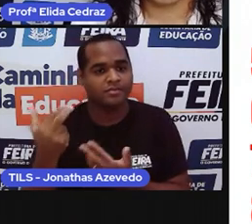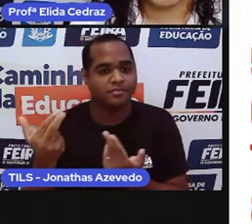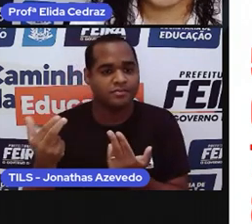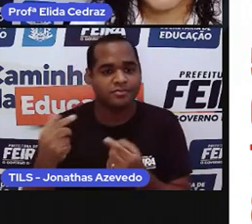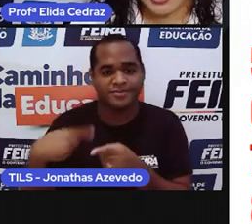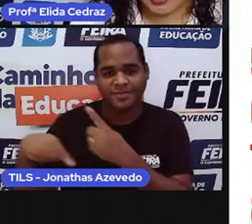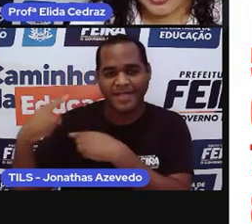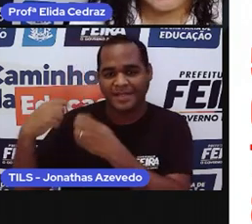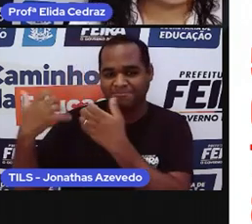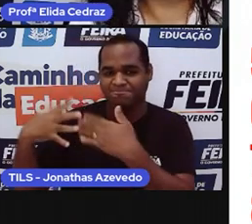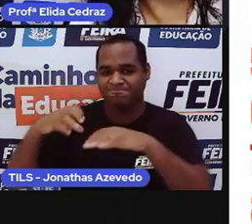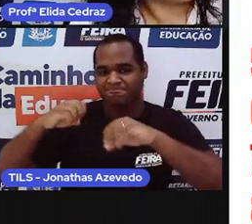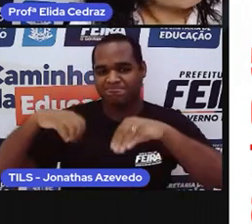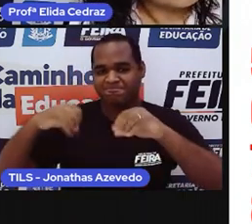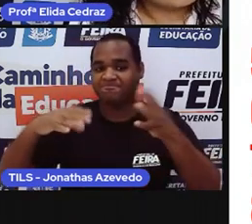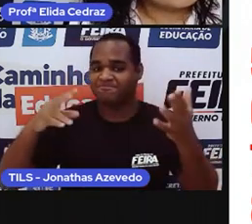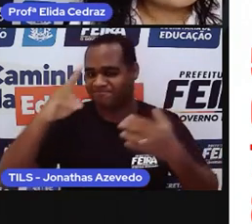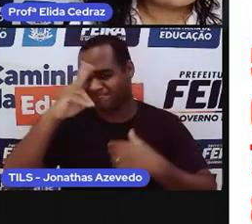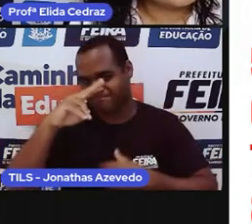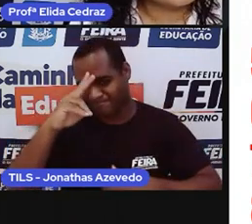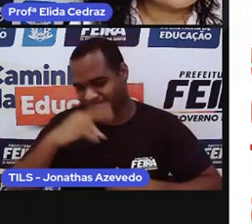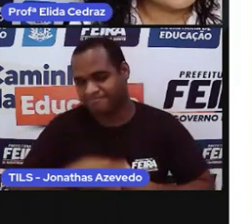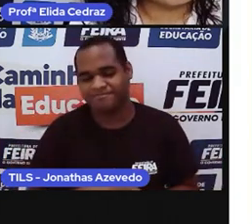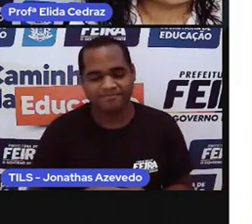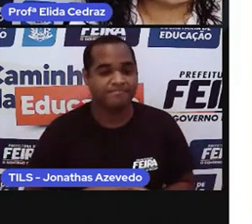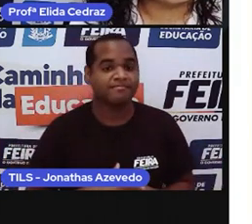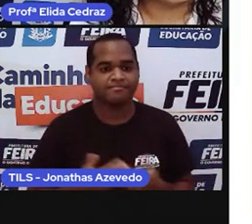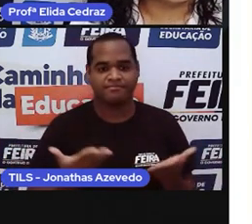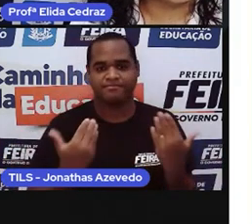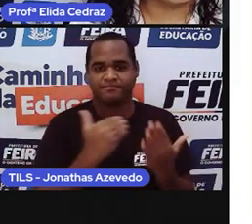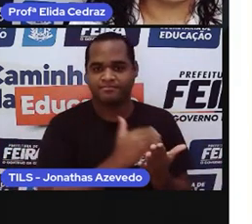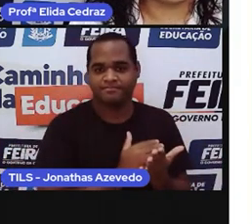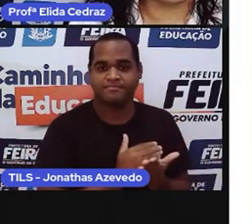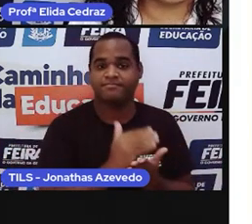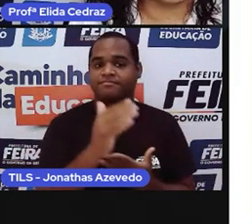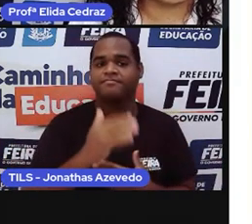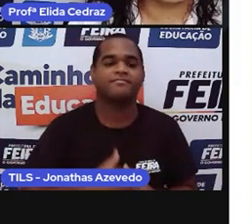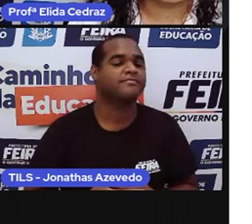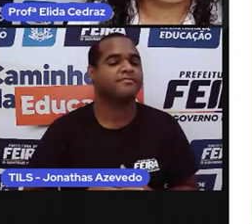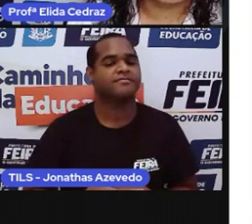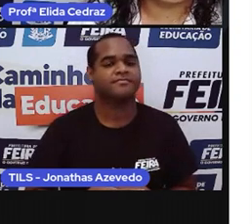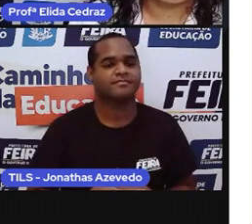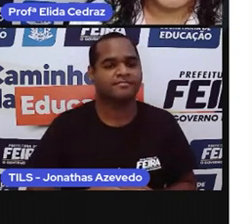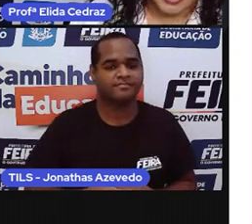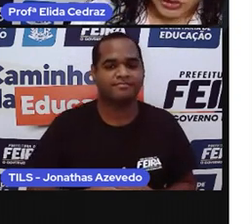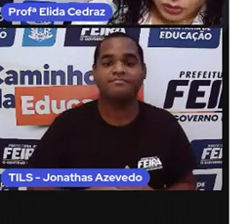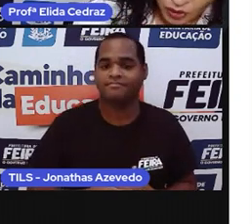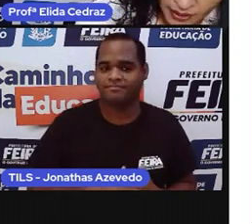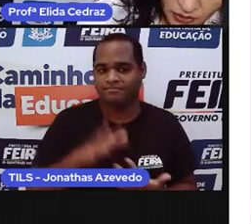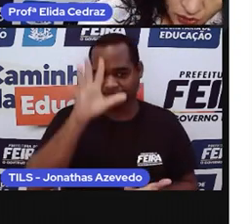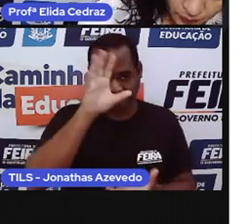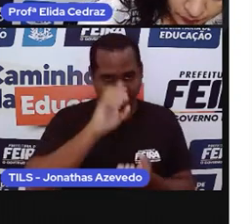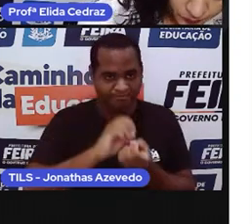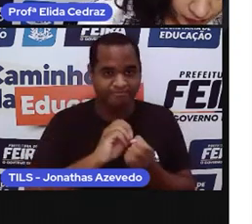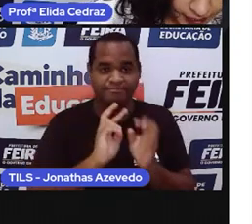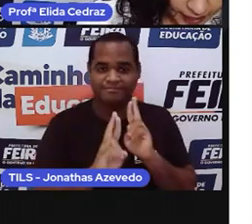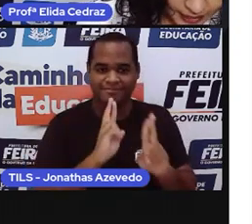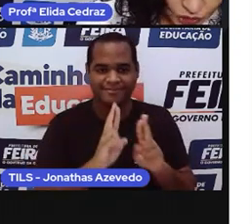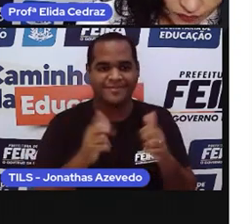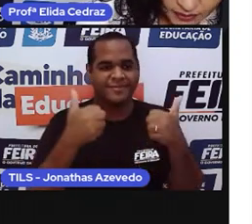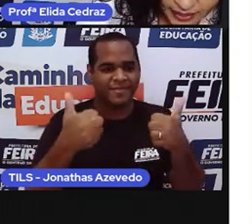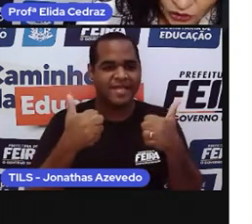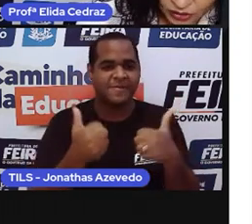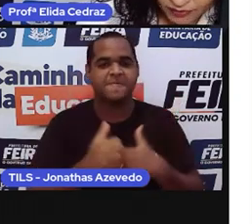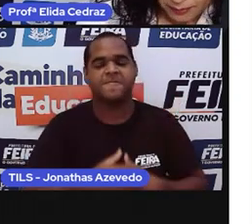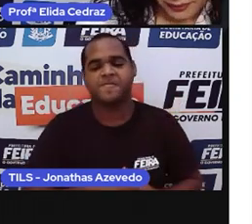uma das primeiras aulas. Vamos continuar? Compreendendo a sua atividade. Olha só,